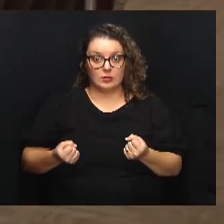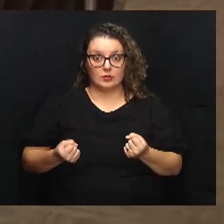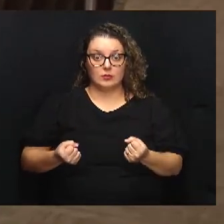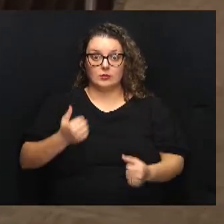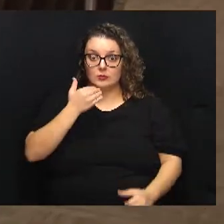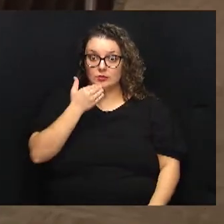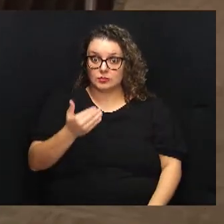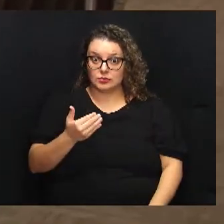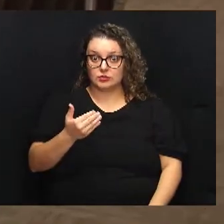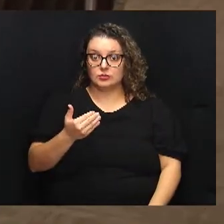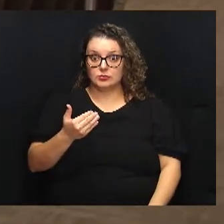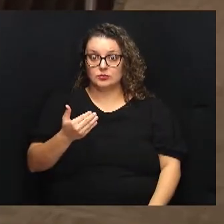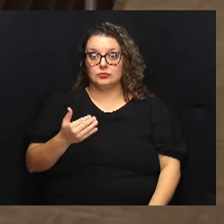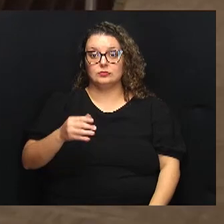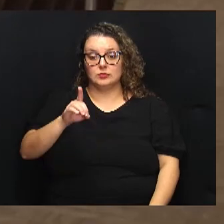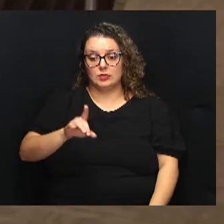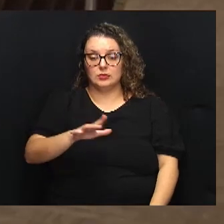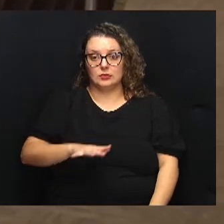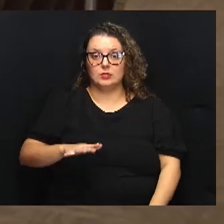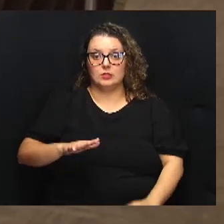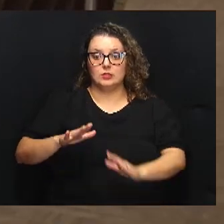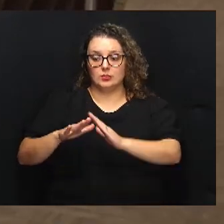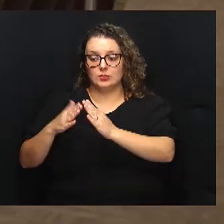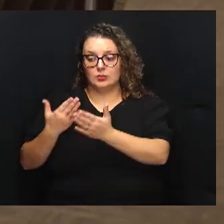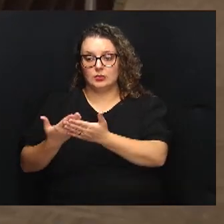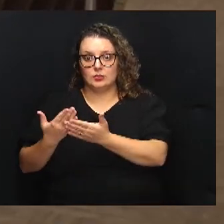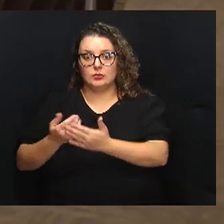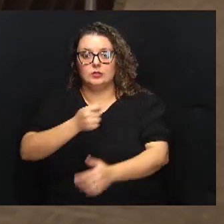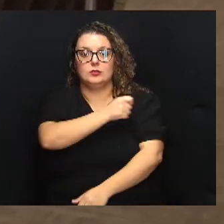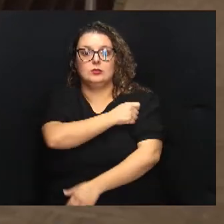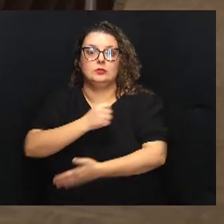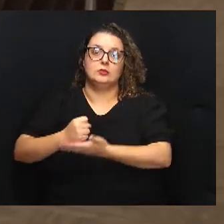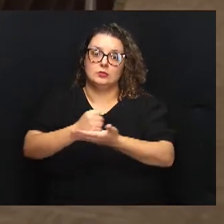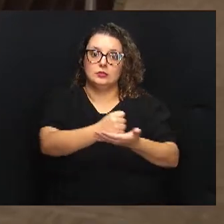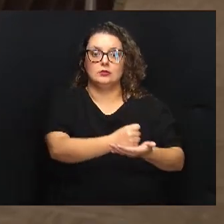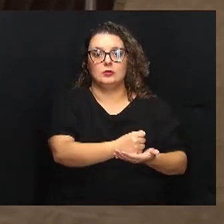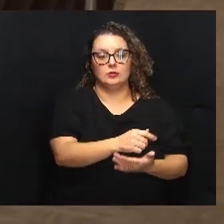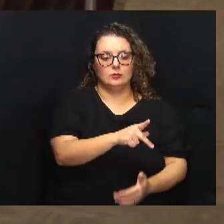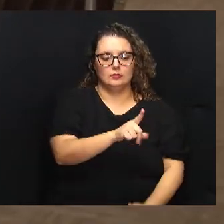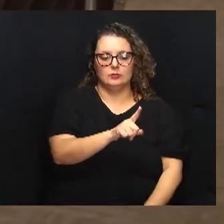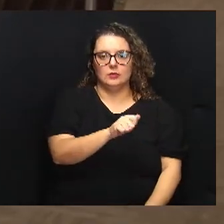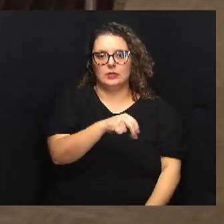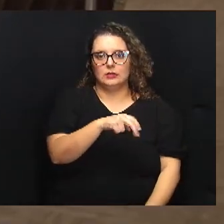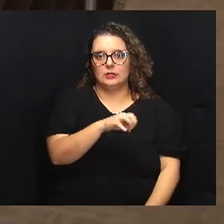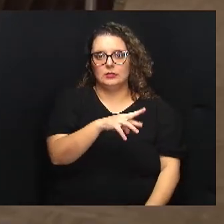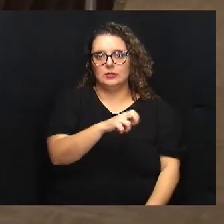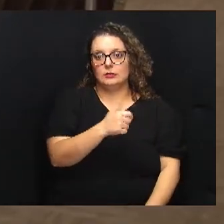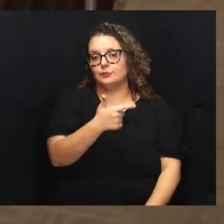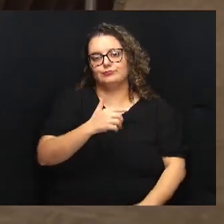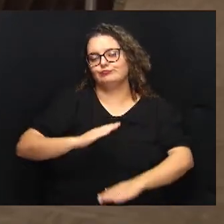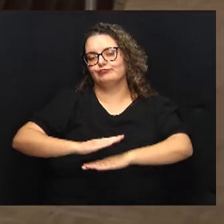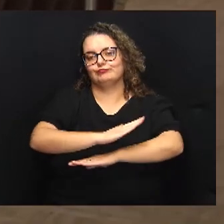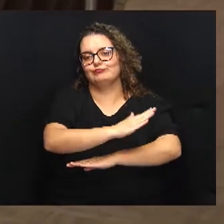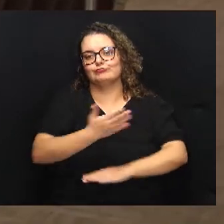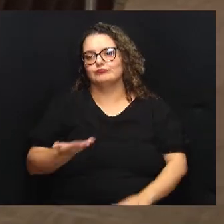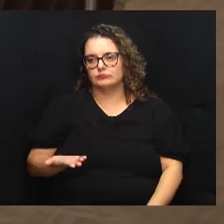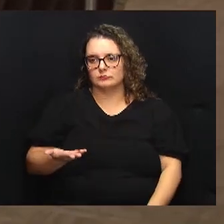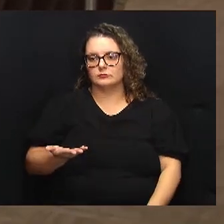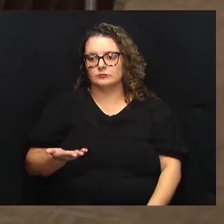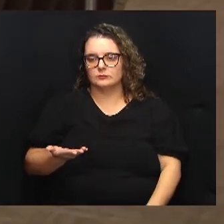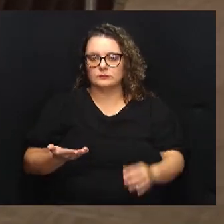que ela levou os alunos da escola dela no planetário, e no planetário, por exemplo, não tem rampa, né? Ou seja, as